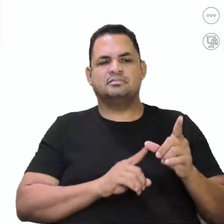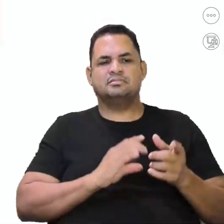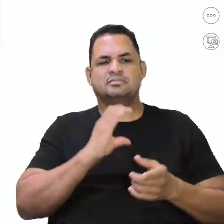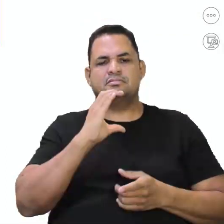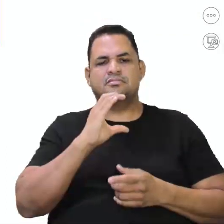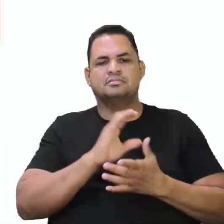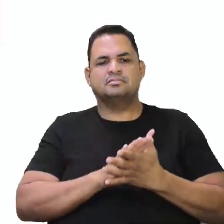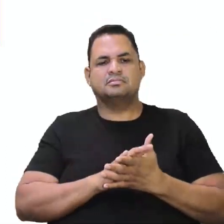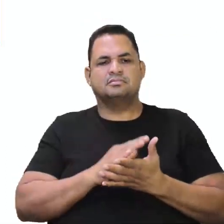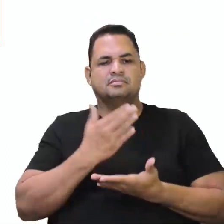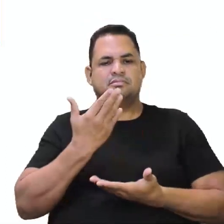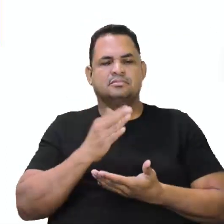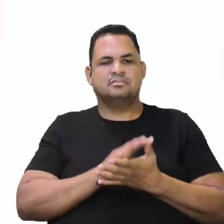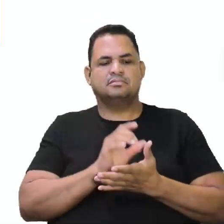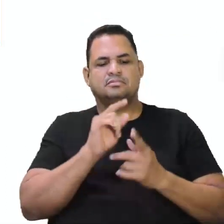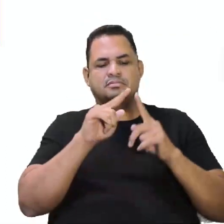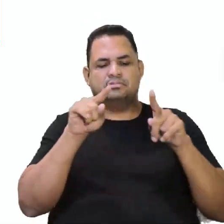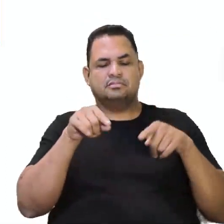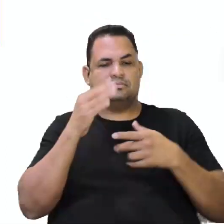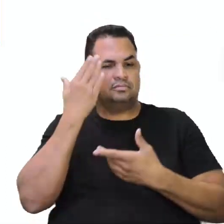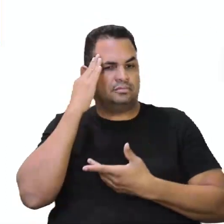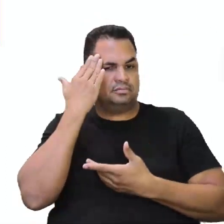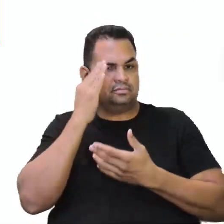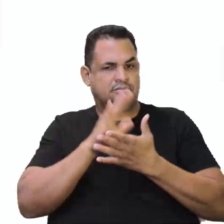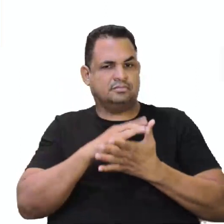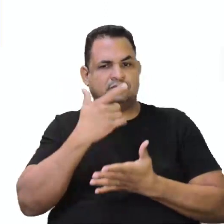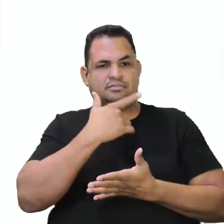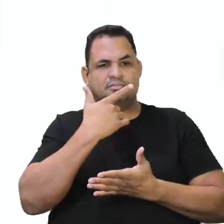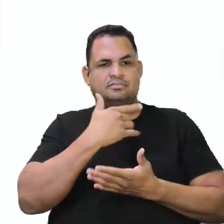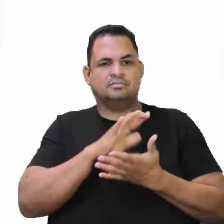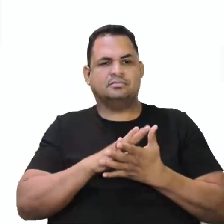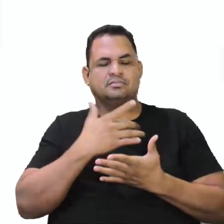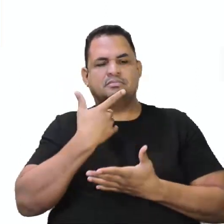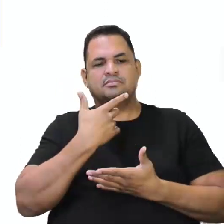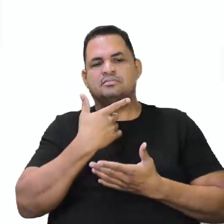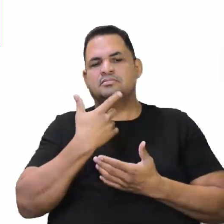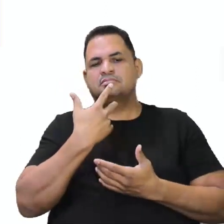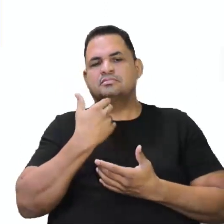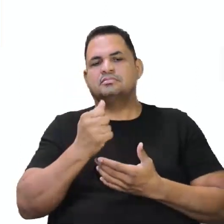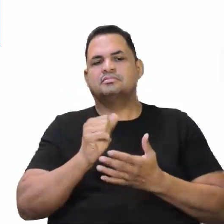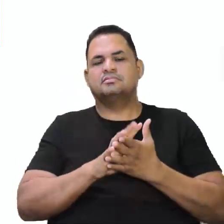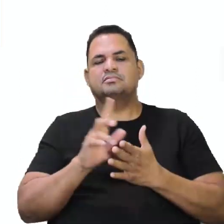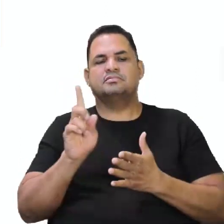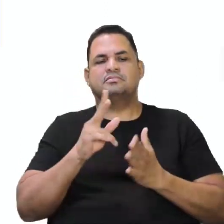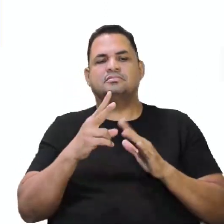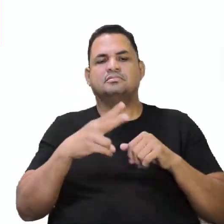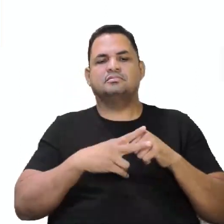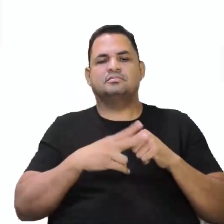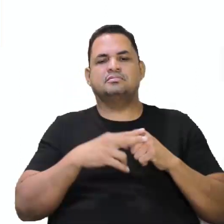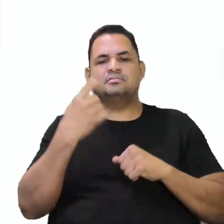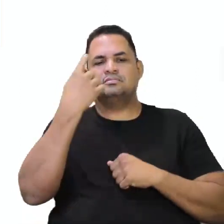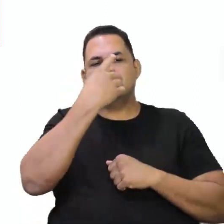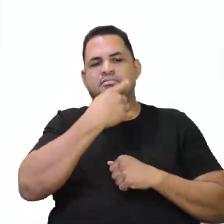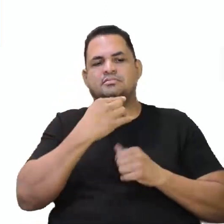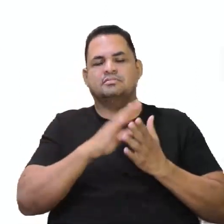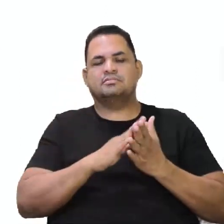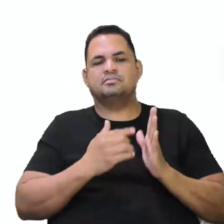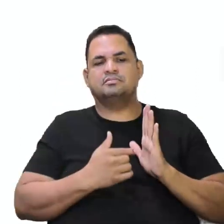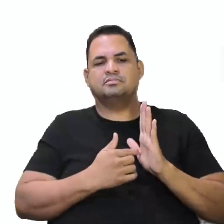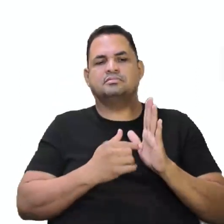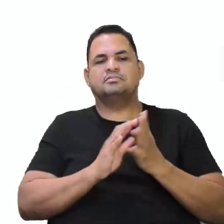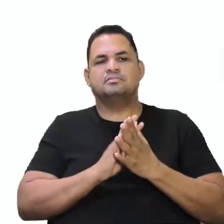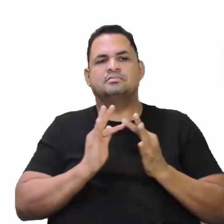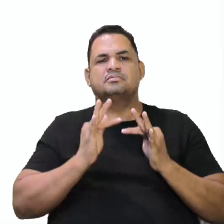o entendimento da tirinha se dá pelo efeito de humor na linguagem não verbal através da expressão exibida por Mafalda no